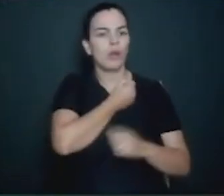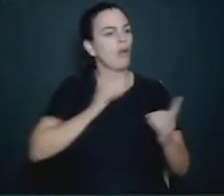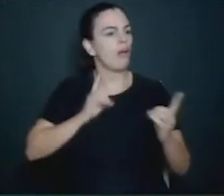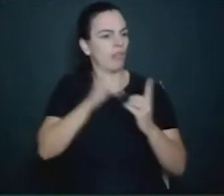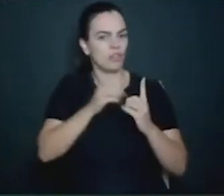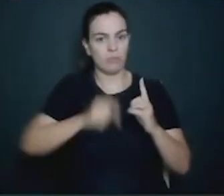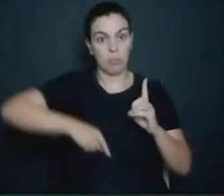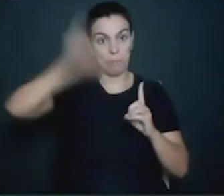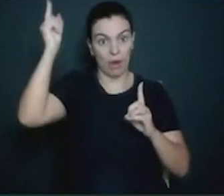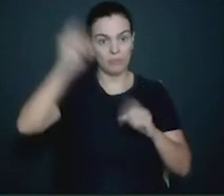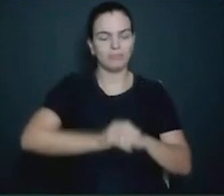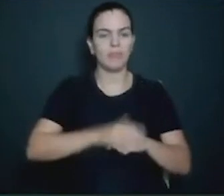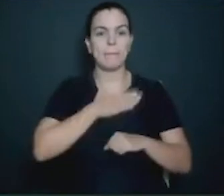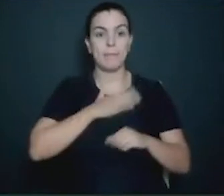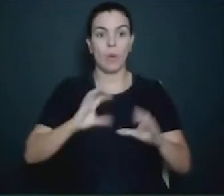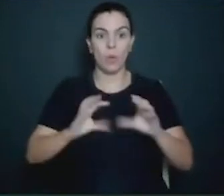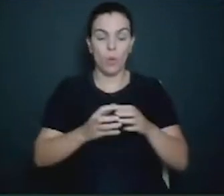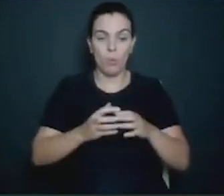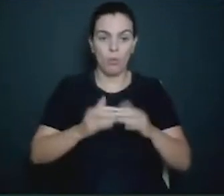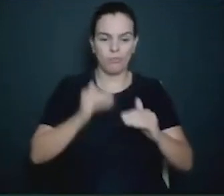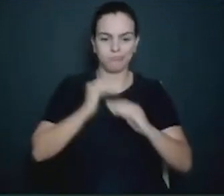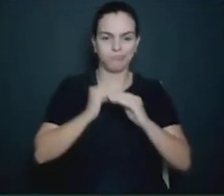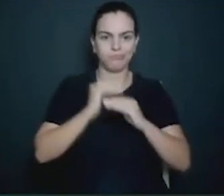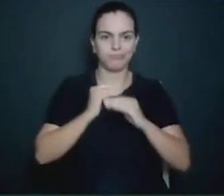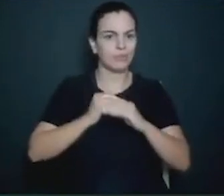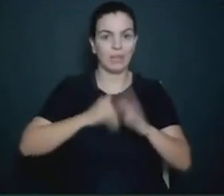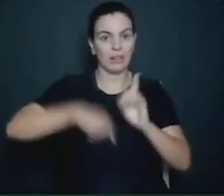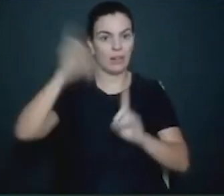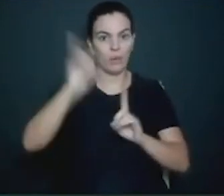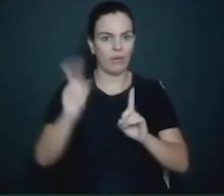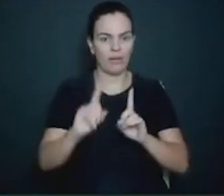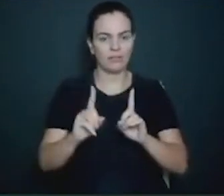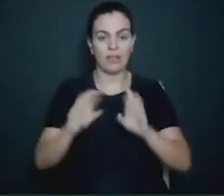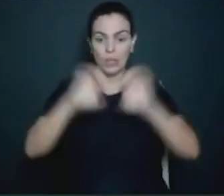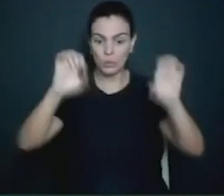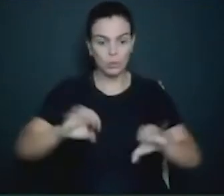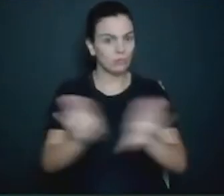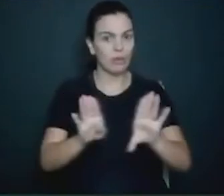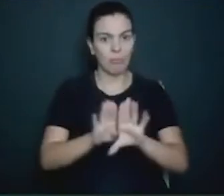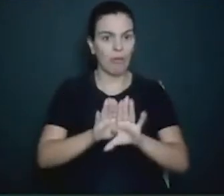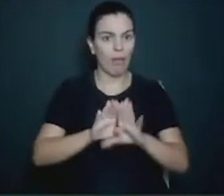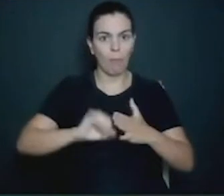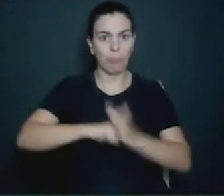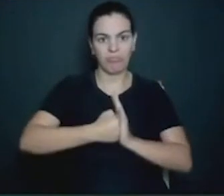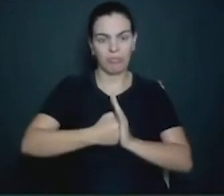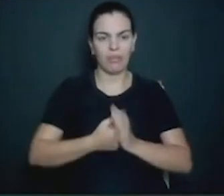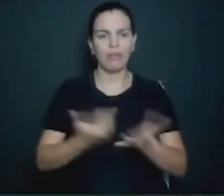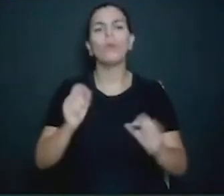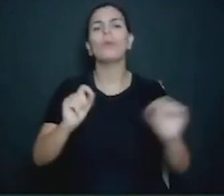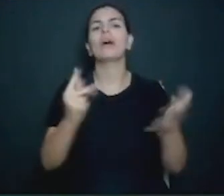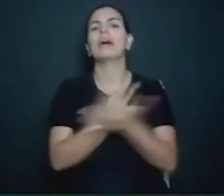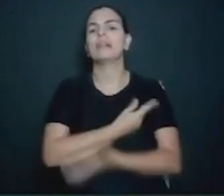cresce e que a minha estrutura física praticamente não cresce também. Tem alguma coisa errada aí? Alguém vai me